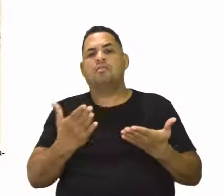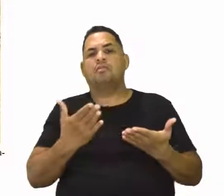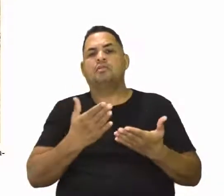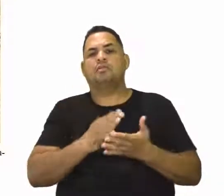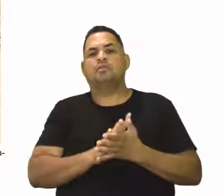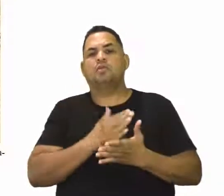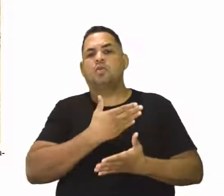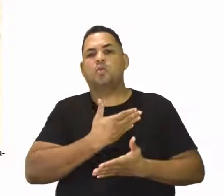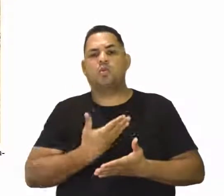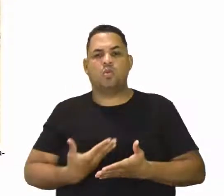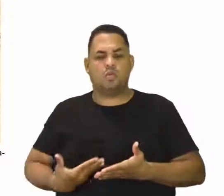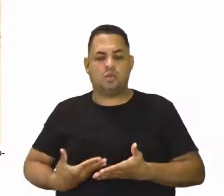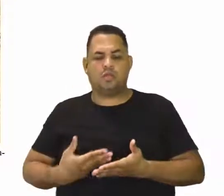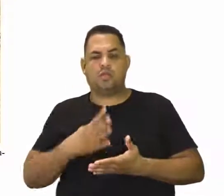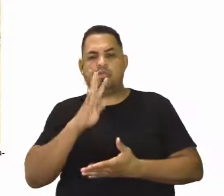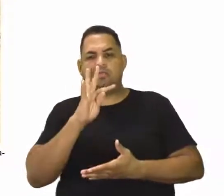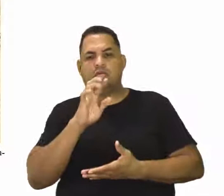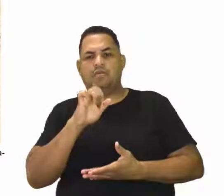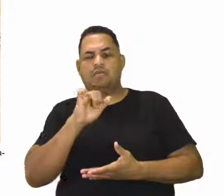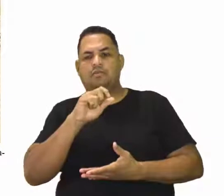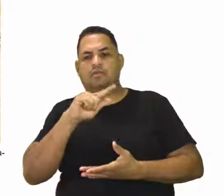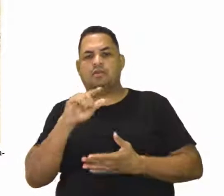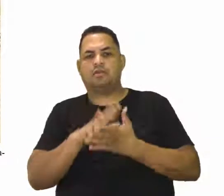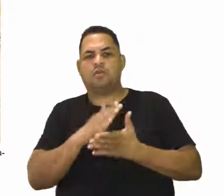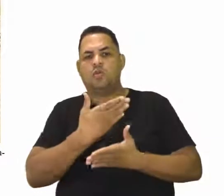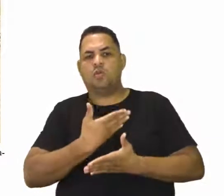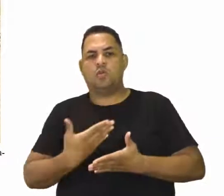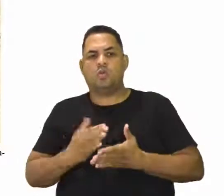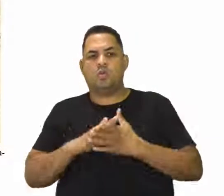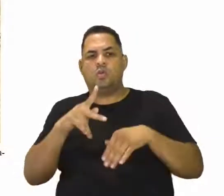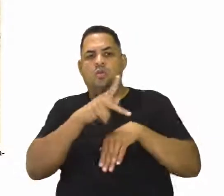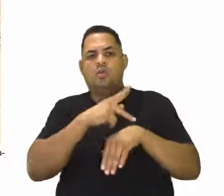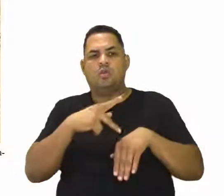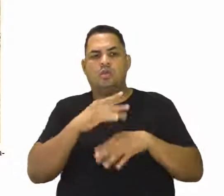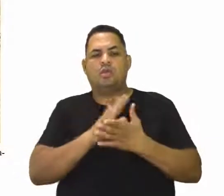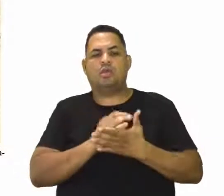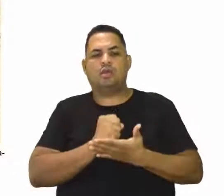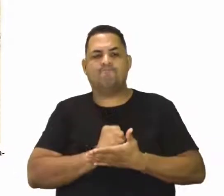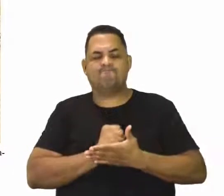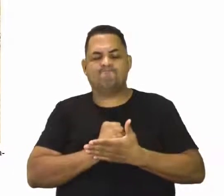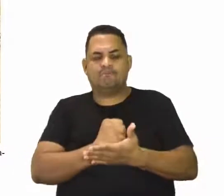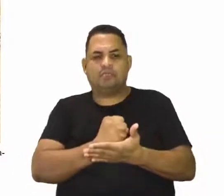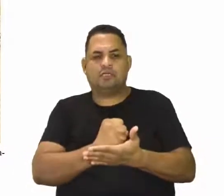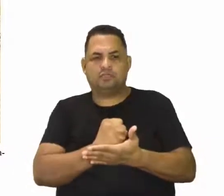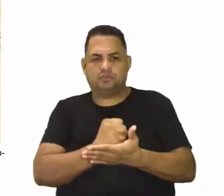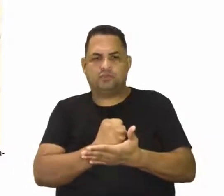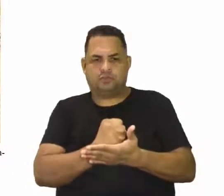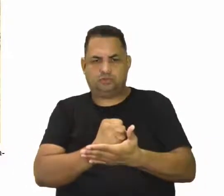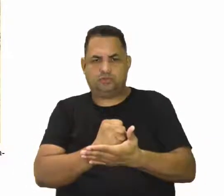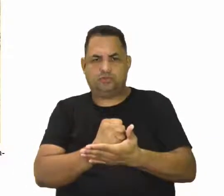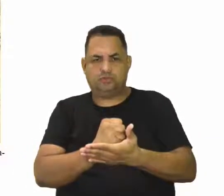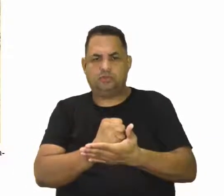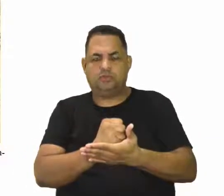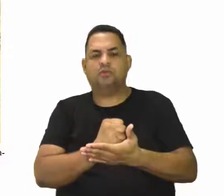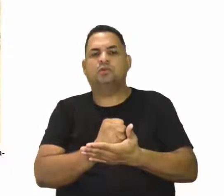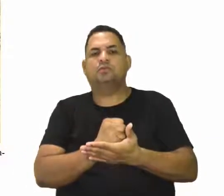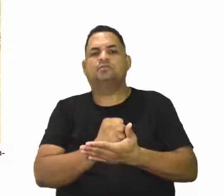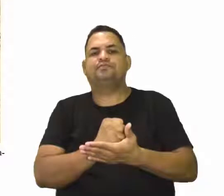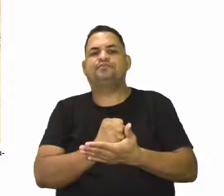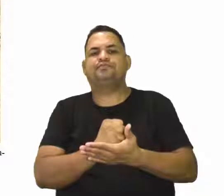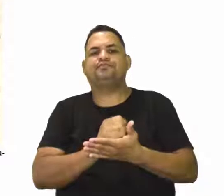foi de que o regime Talibã que governava o país deu suporte